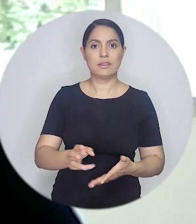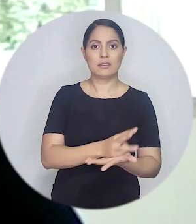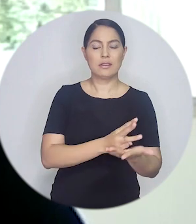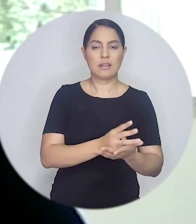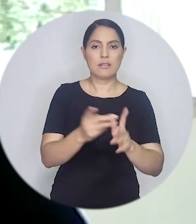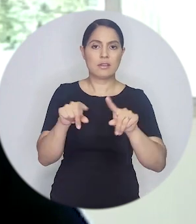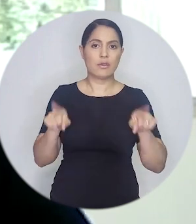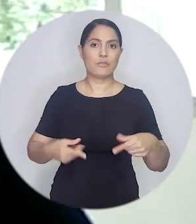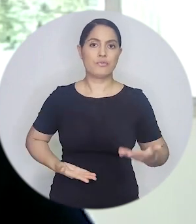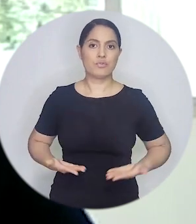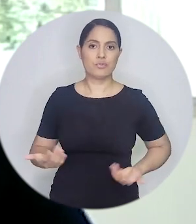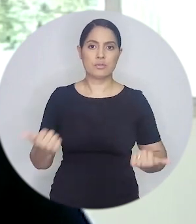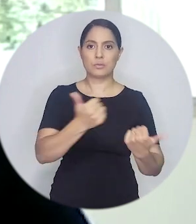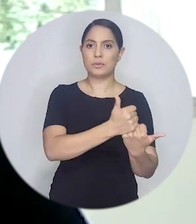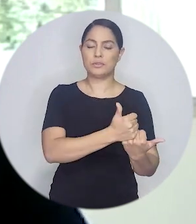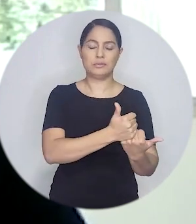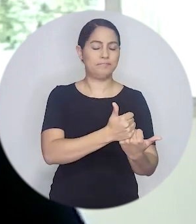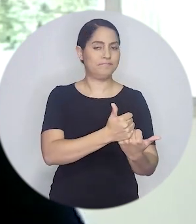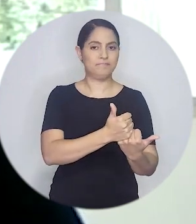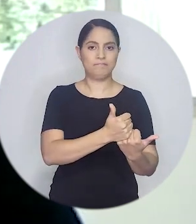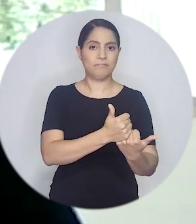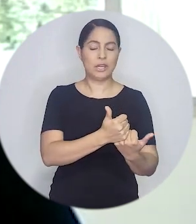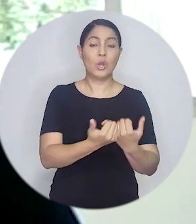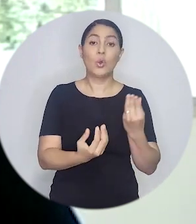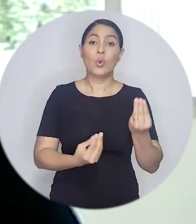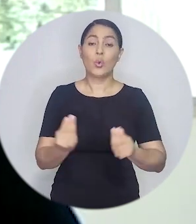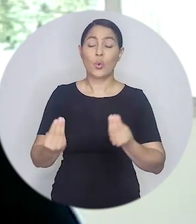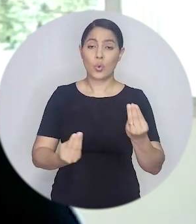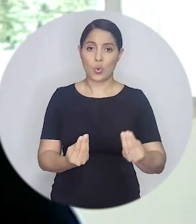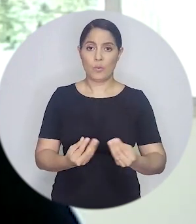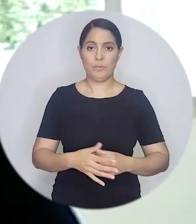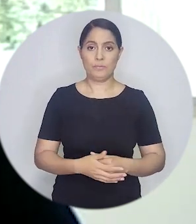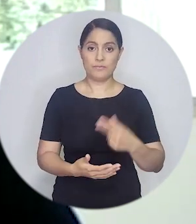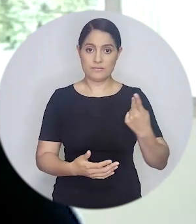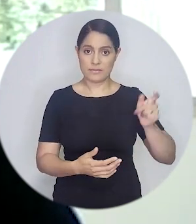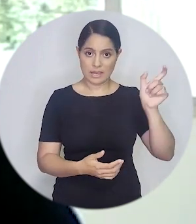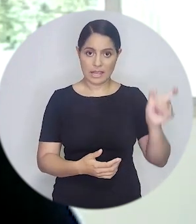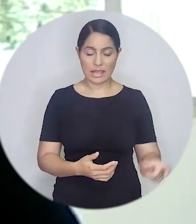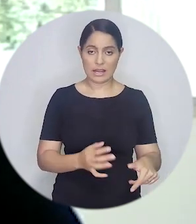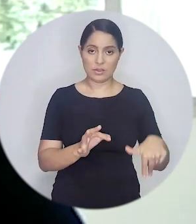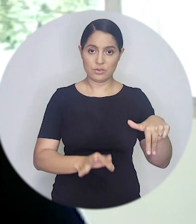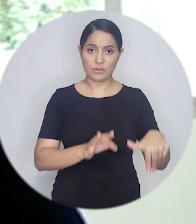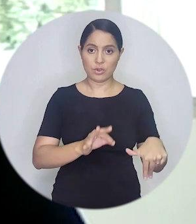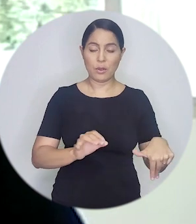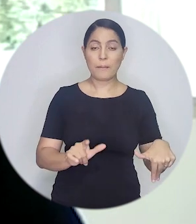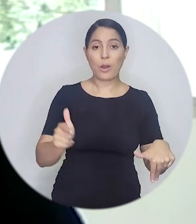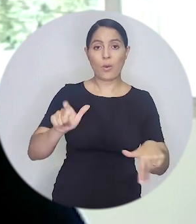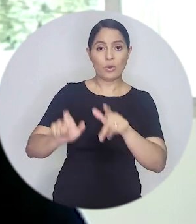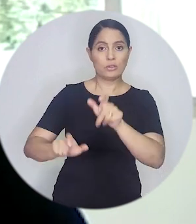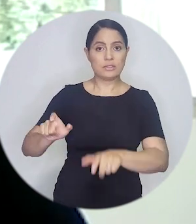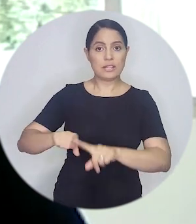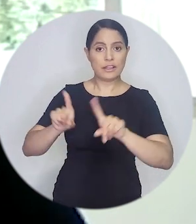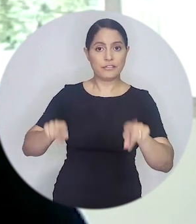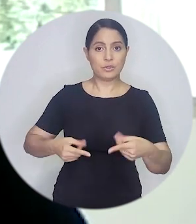suas atribuições. A magistrada, ela delegava aos servidores